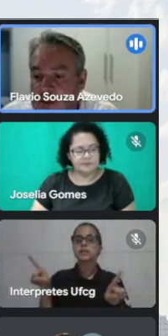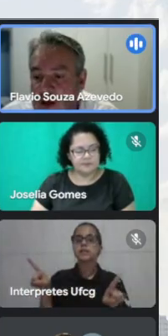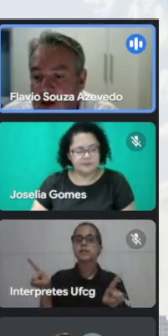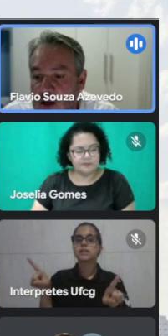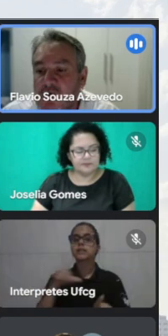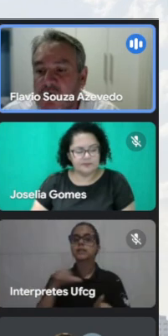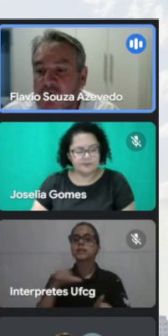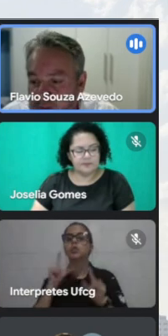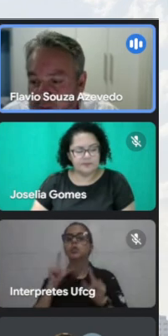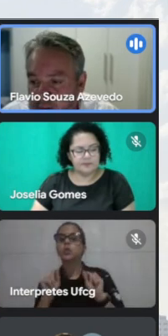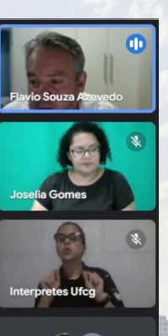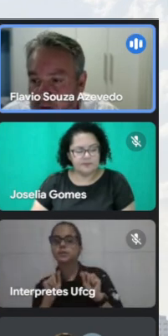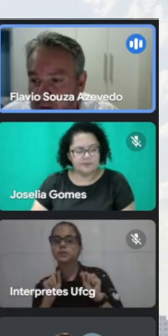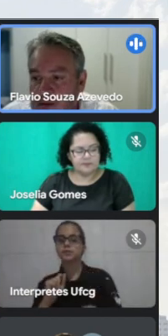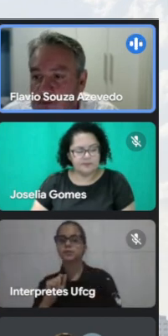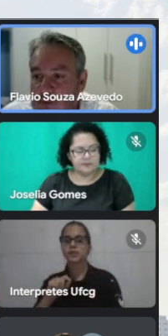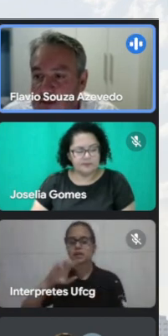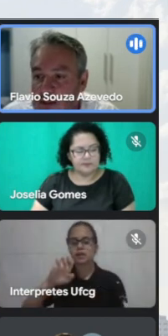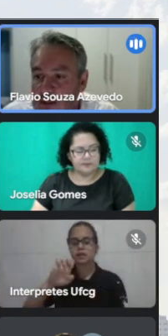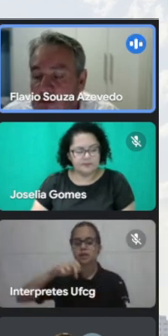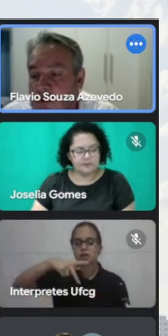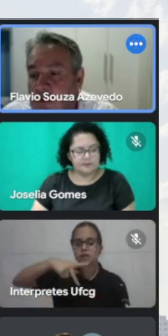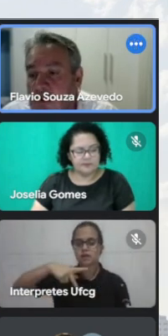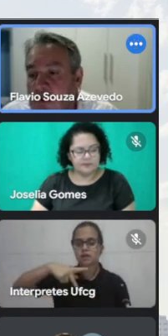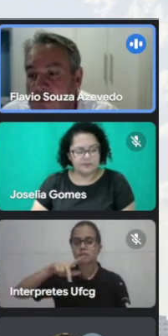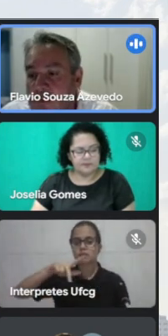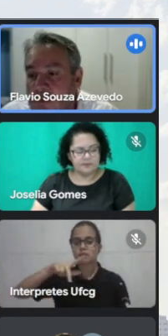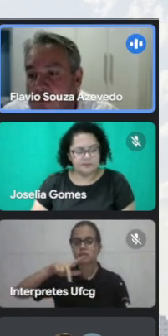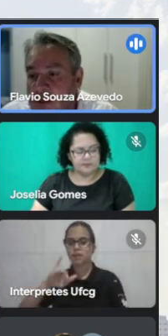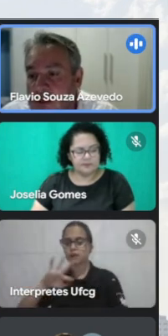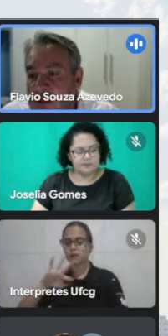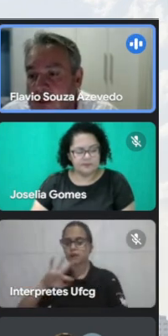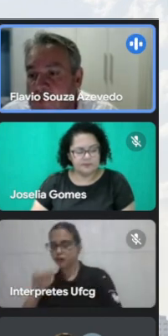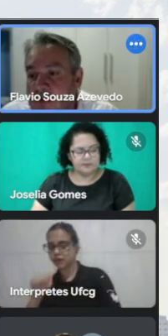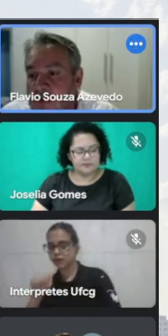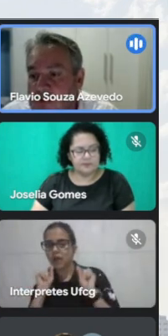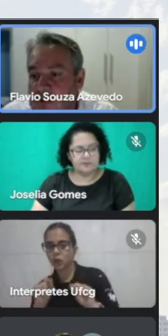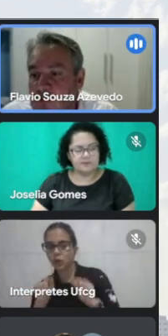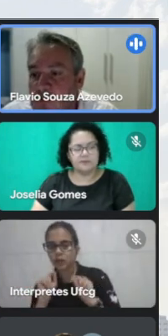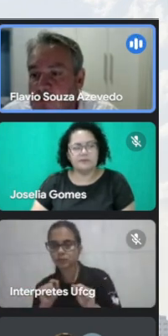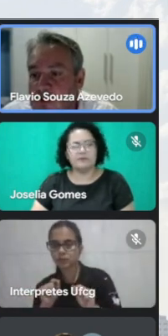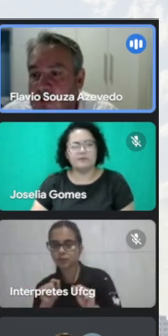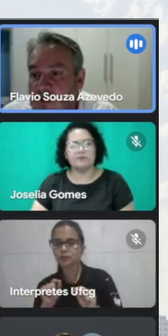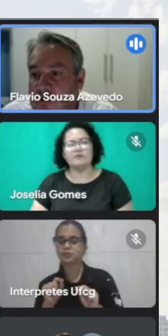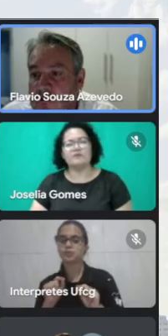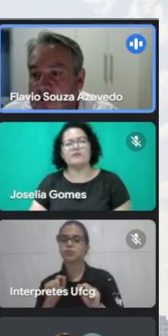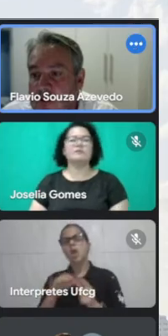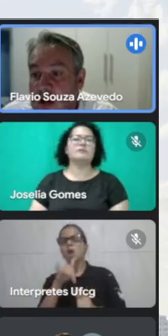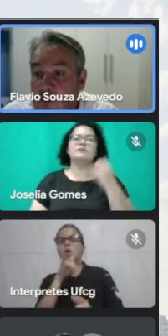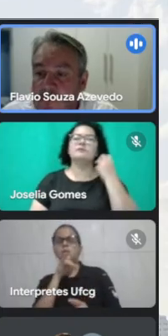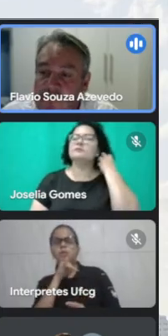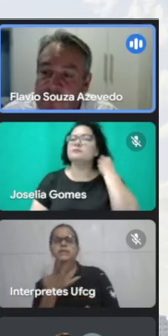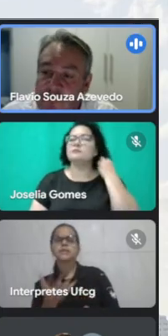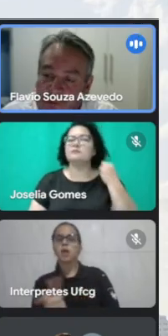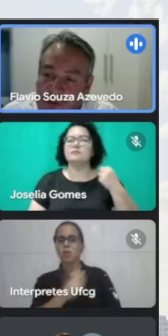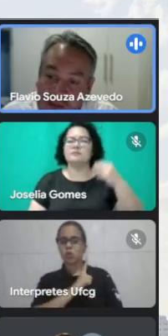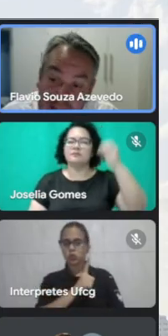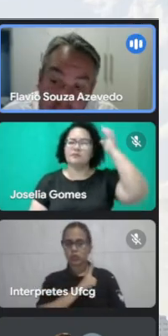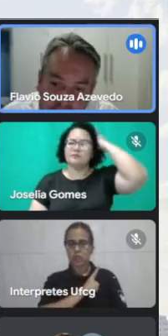são plantas que agem sobre outras plantas aquáticas. Então, por exemplo, ela pode aí crescer sobre uma macrófita